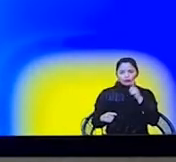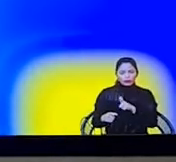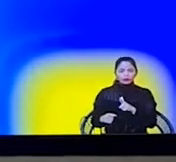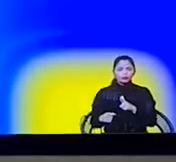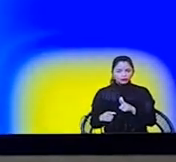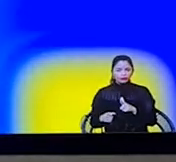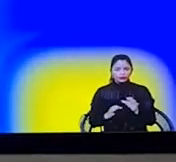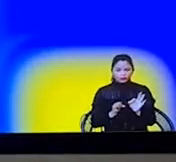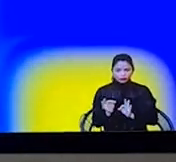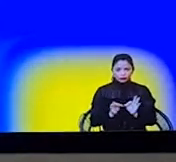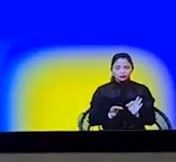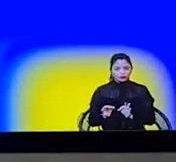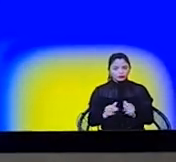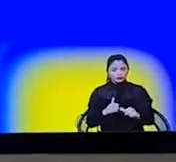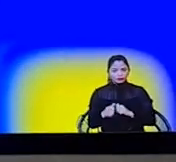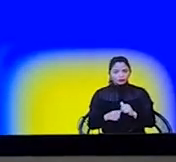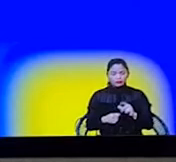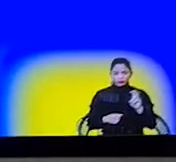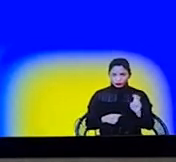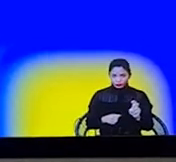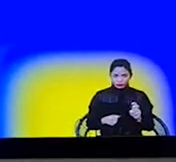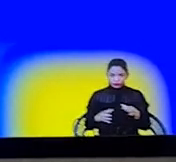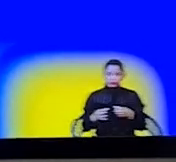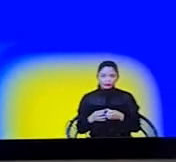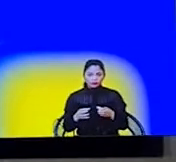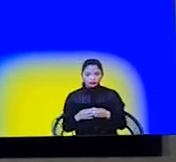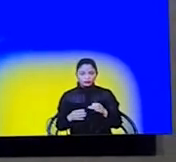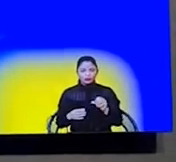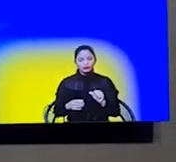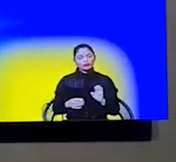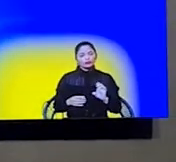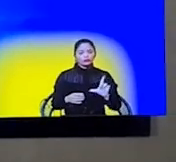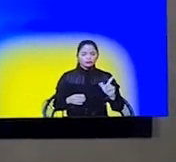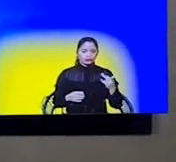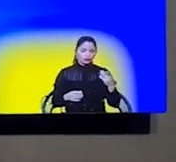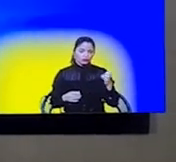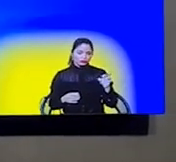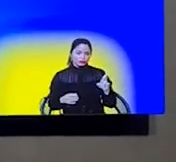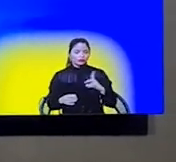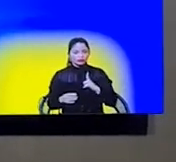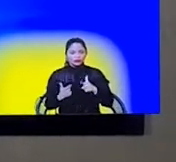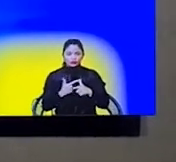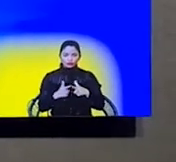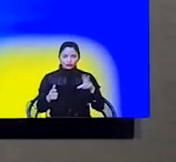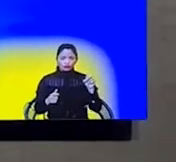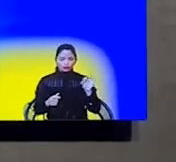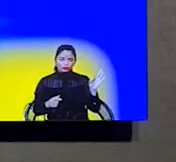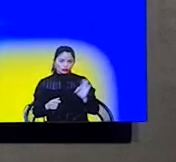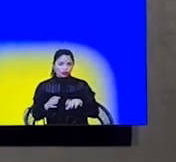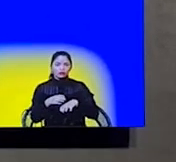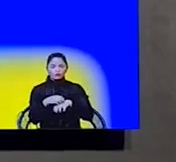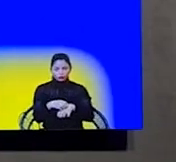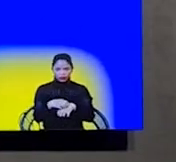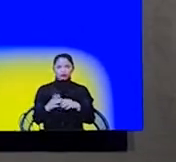escalar a operação e migrar para o cenário 5. Então este grupo de seller, nós sim vamos dividir 50% do valor do frete.